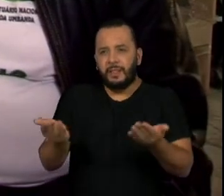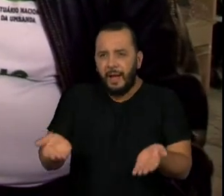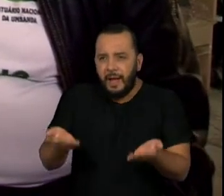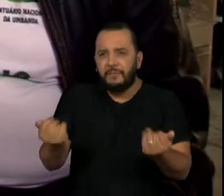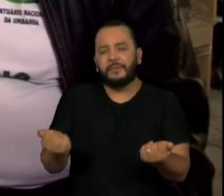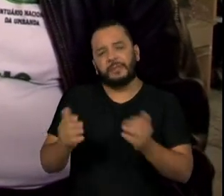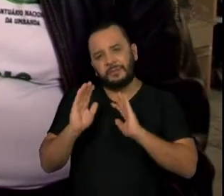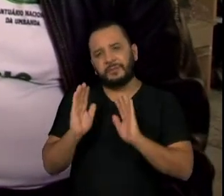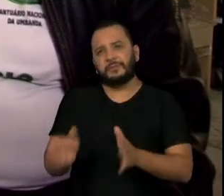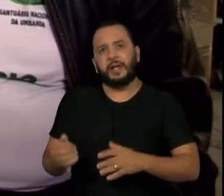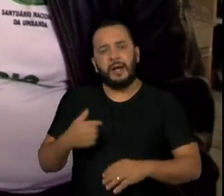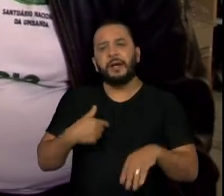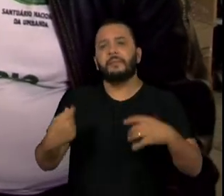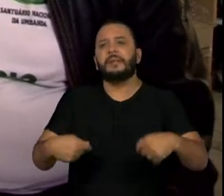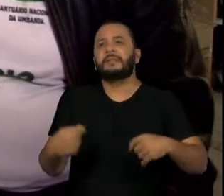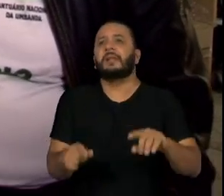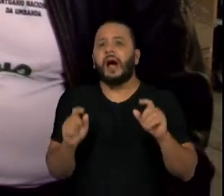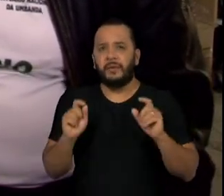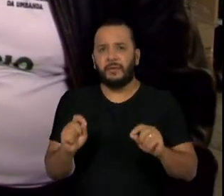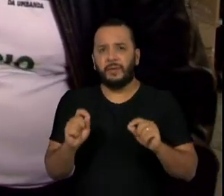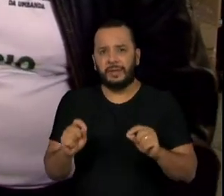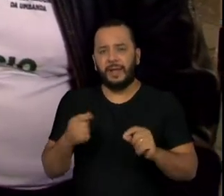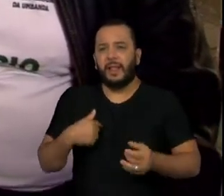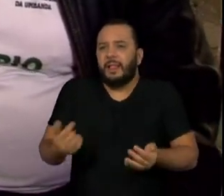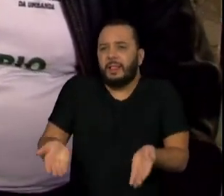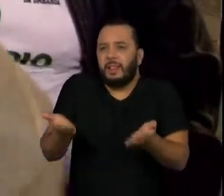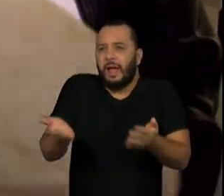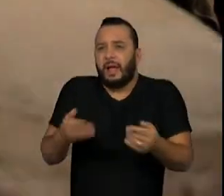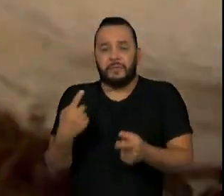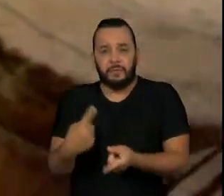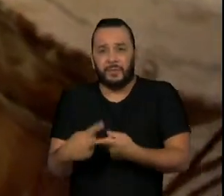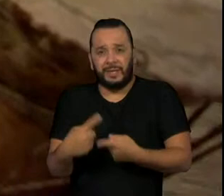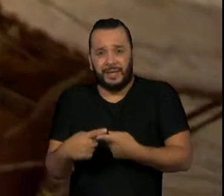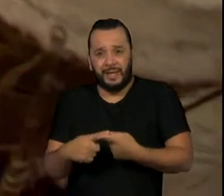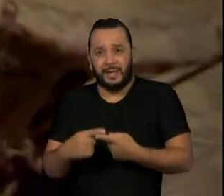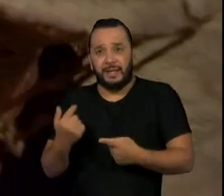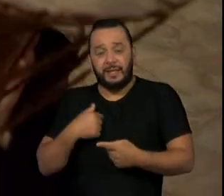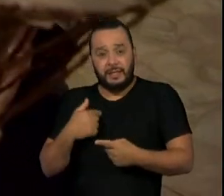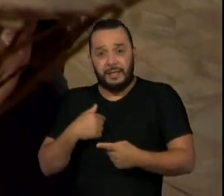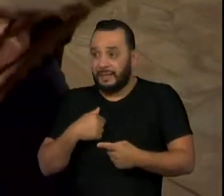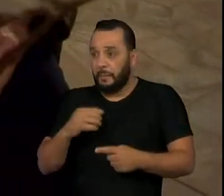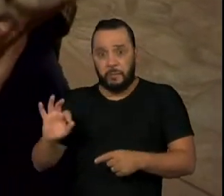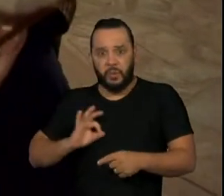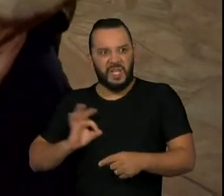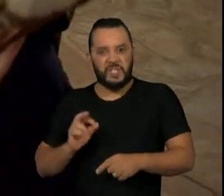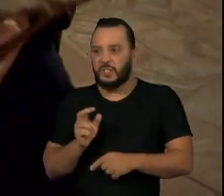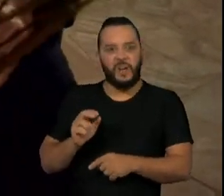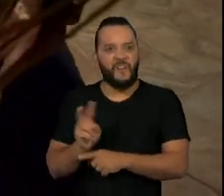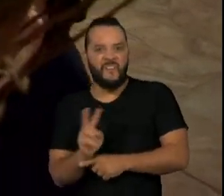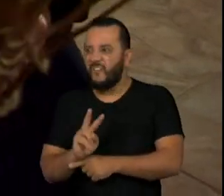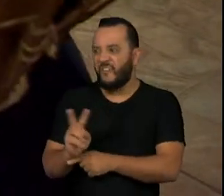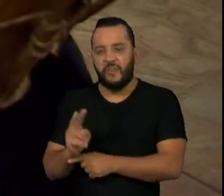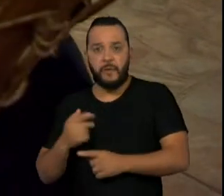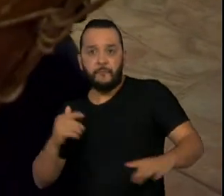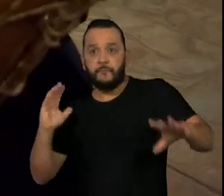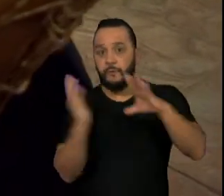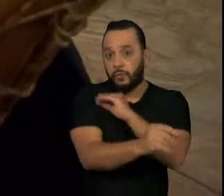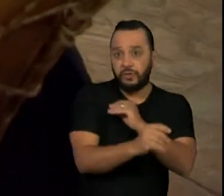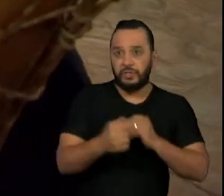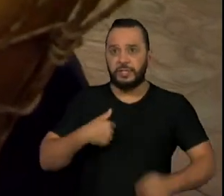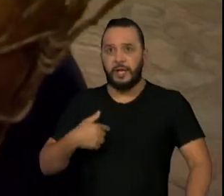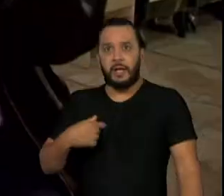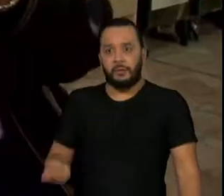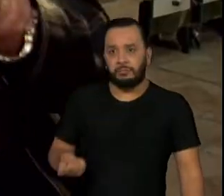policial, ele precisava ser muito leve. Eu levanto a macumba com o meu